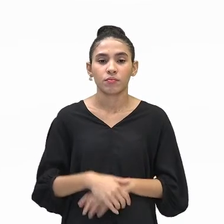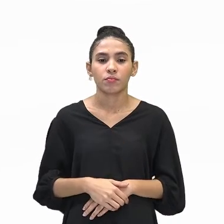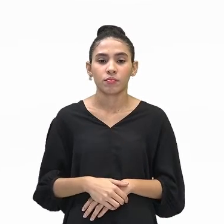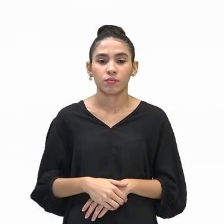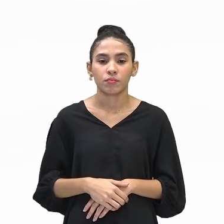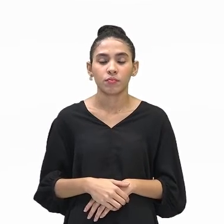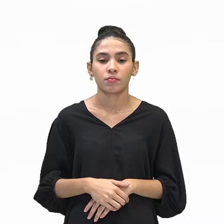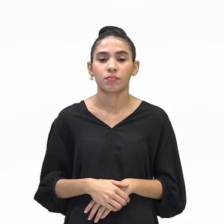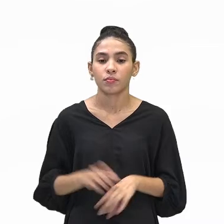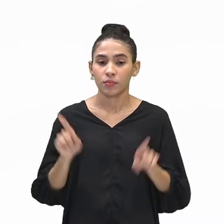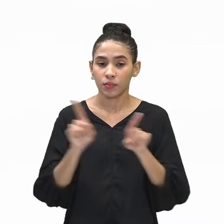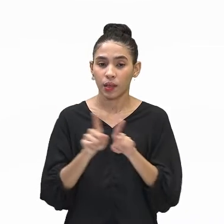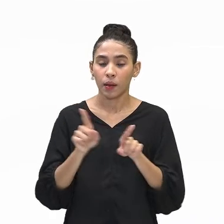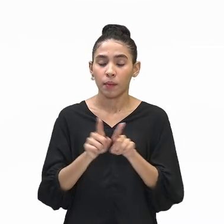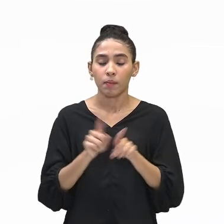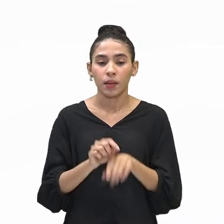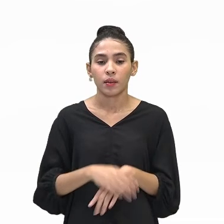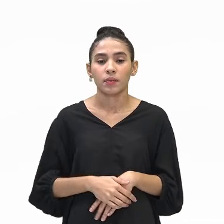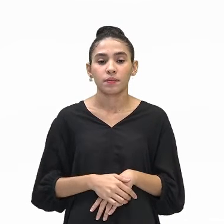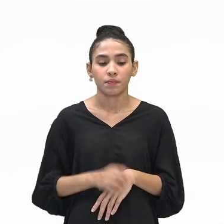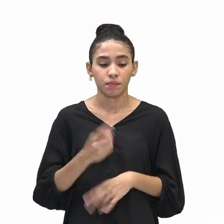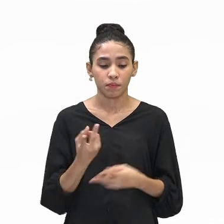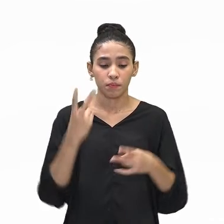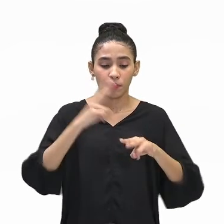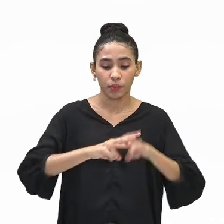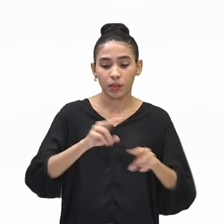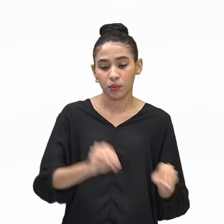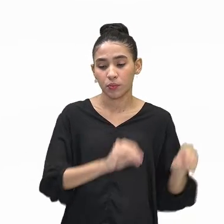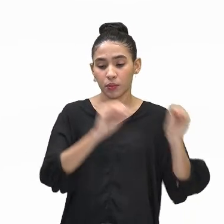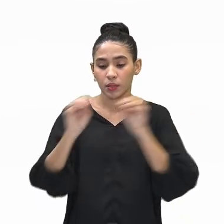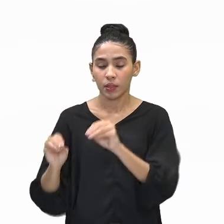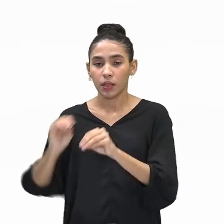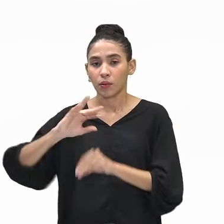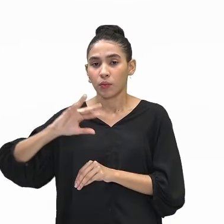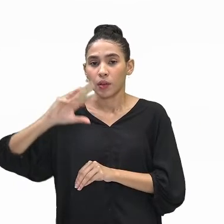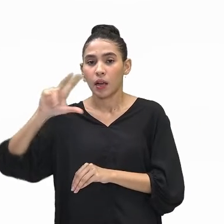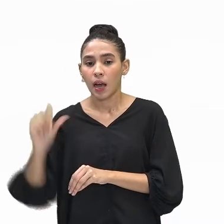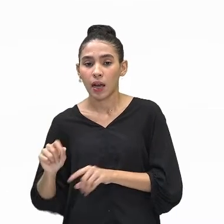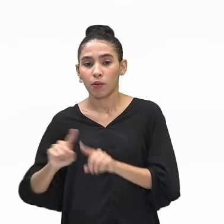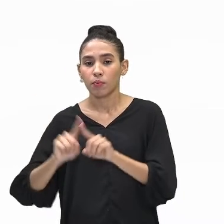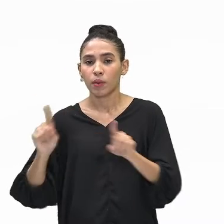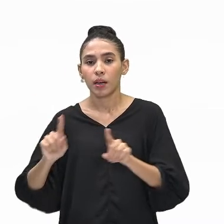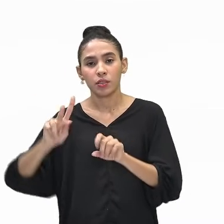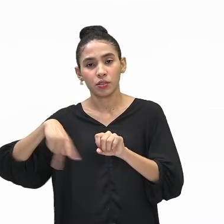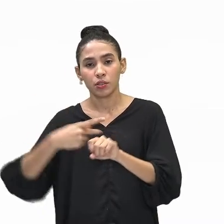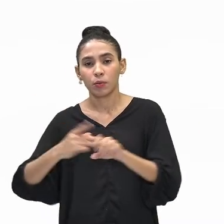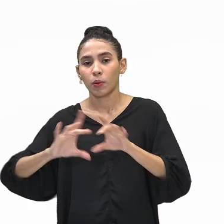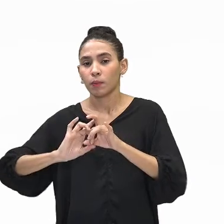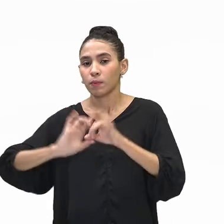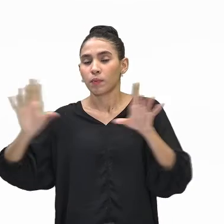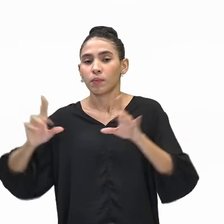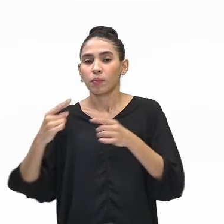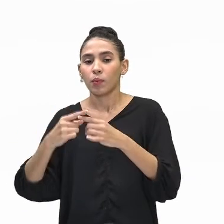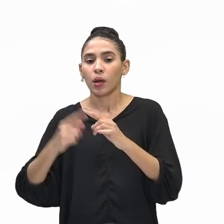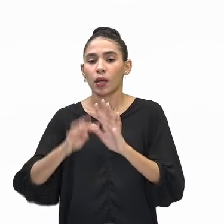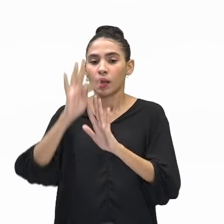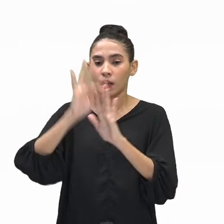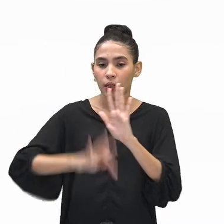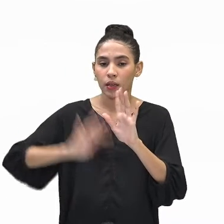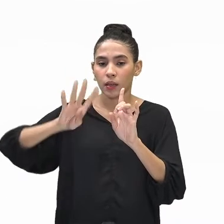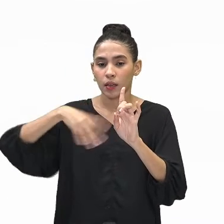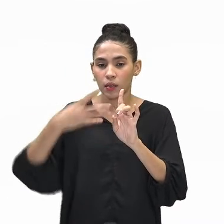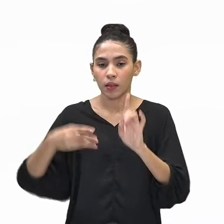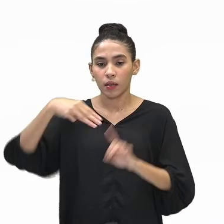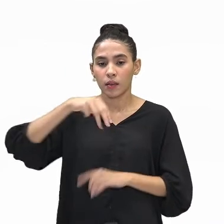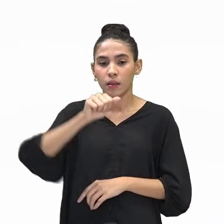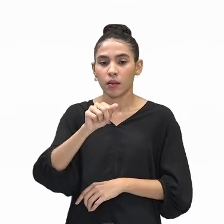Diante disso, foi mandado a Angola, mas livrou-se em poucos meses, pois fez um texto elogiando o casamento de